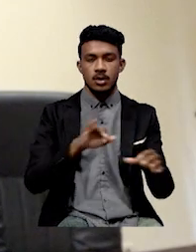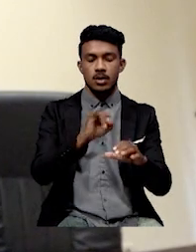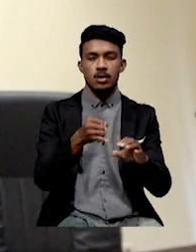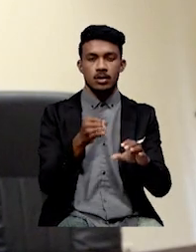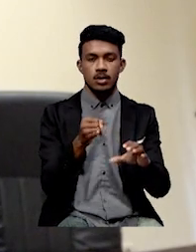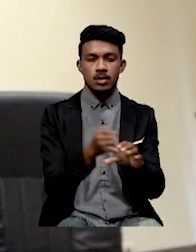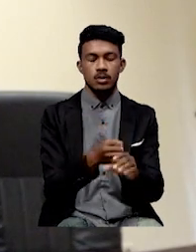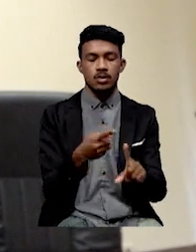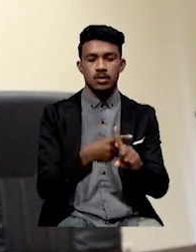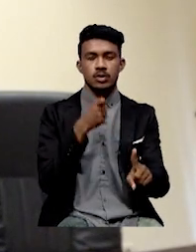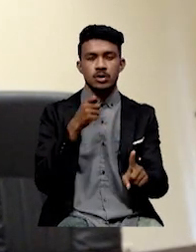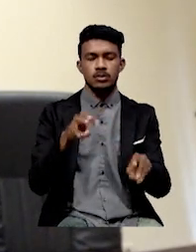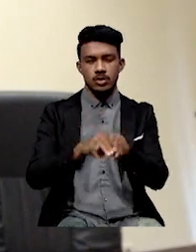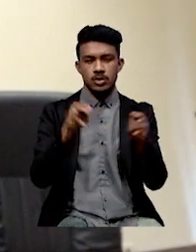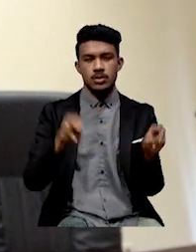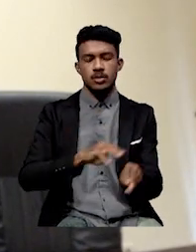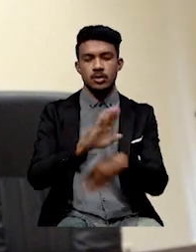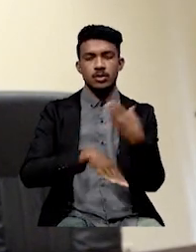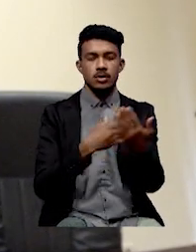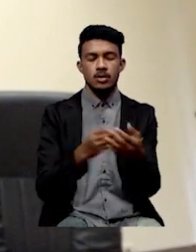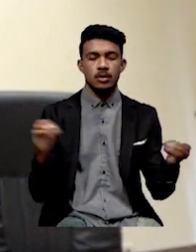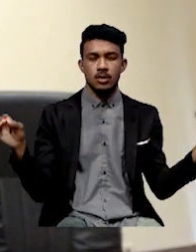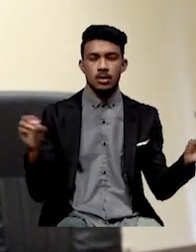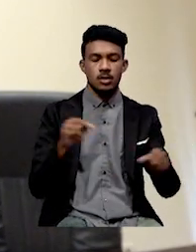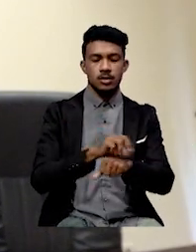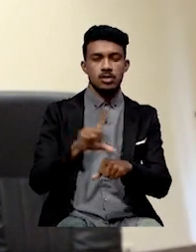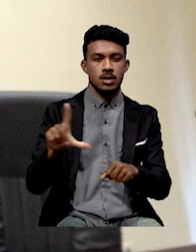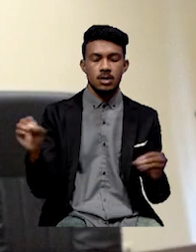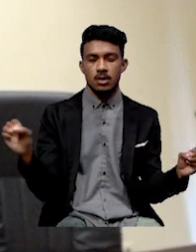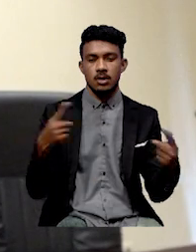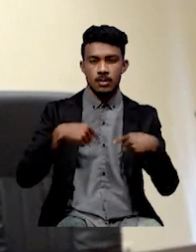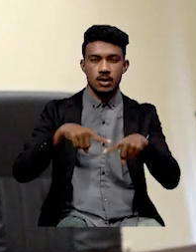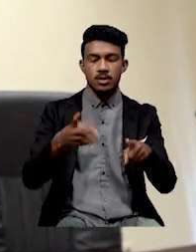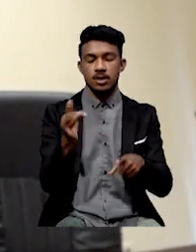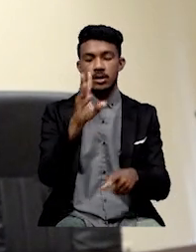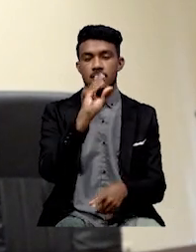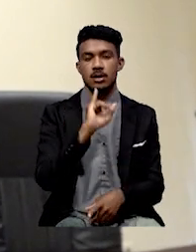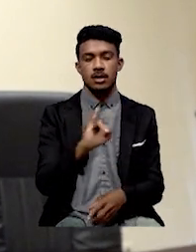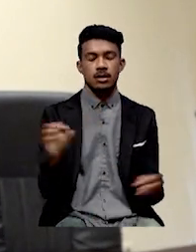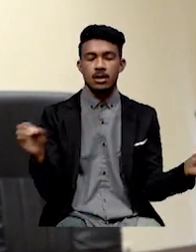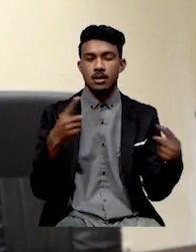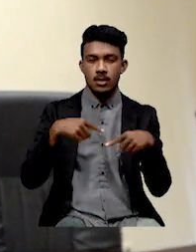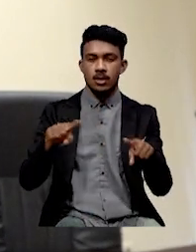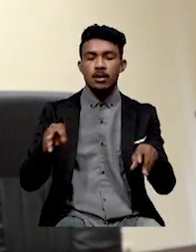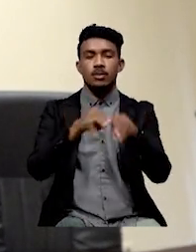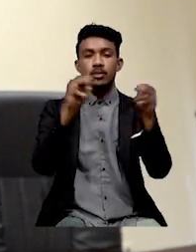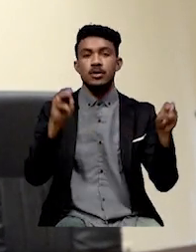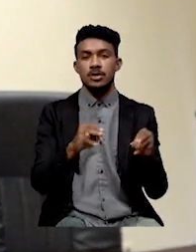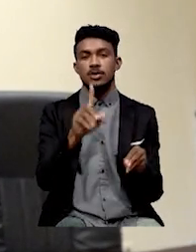local nem o sim município racing lá ia nacional vos lava sira dili vos lava sira município ideira